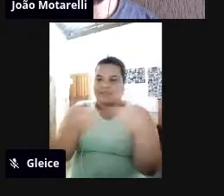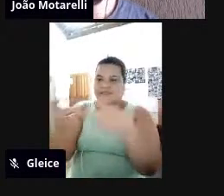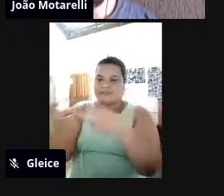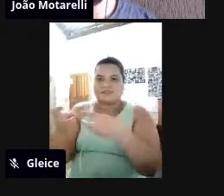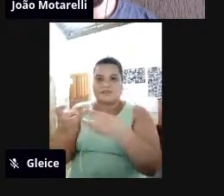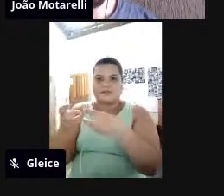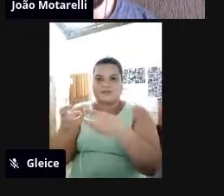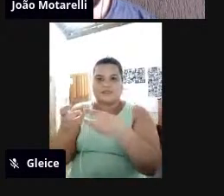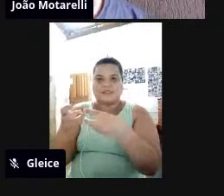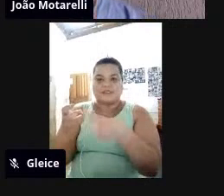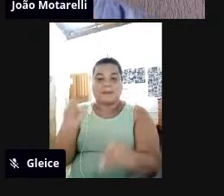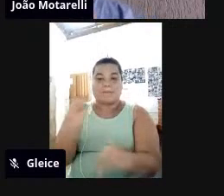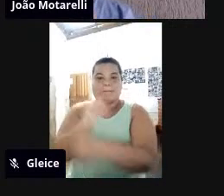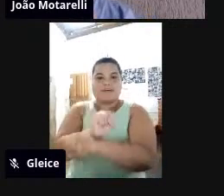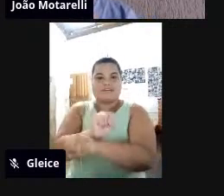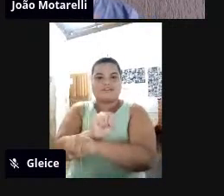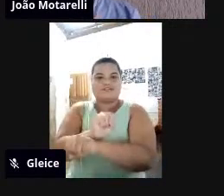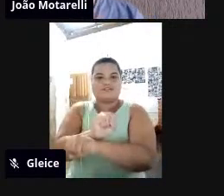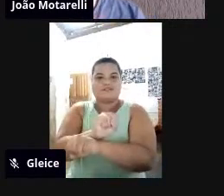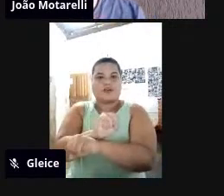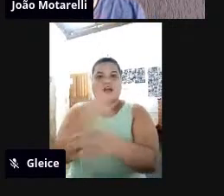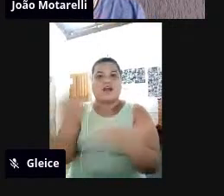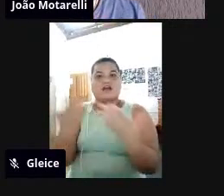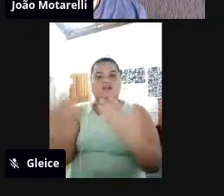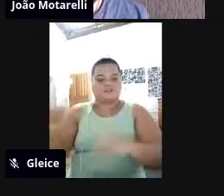né, obesidade nessa fase, né,